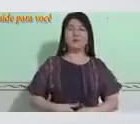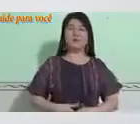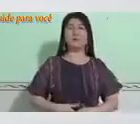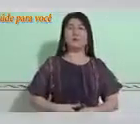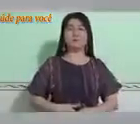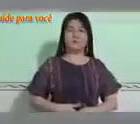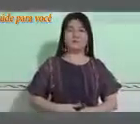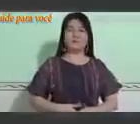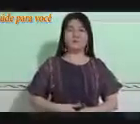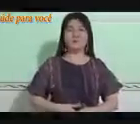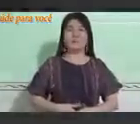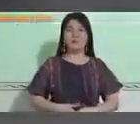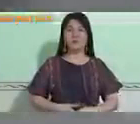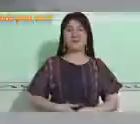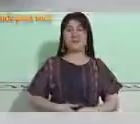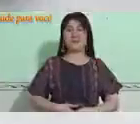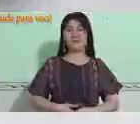propranolol, por exemplo.